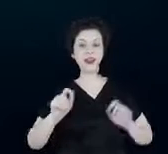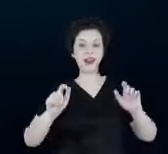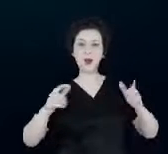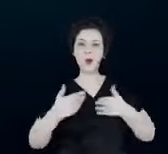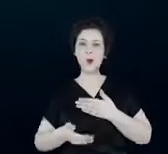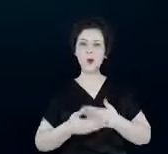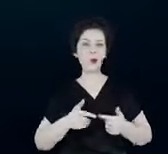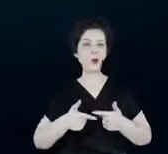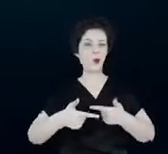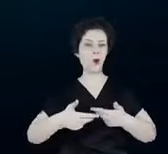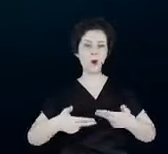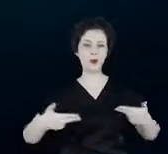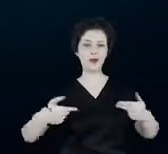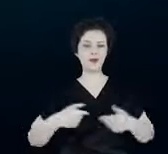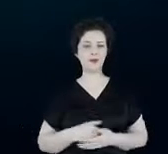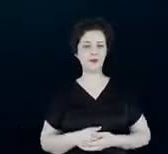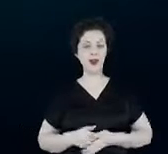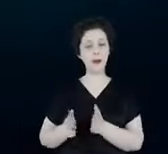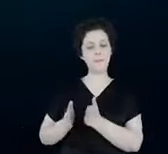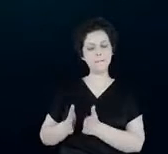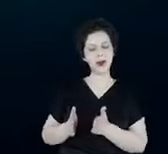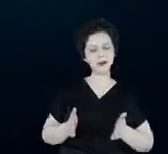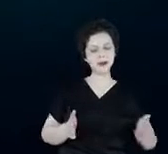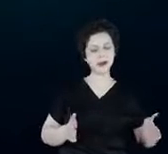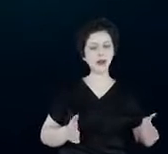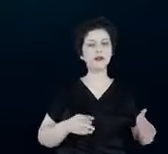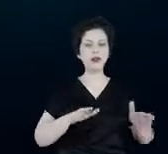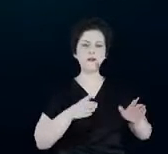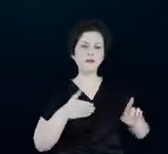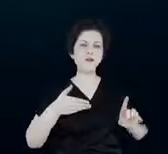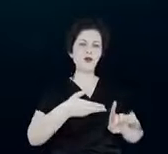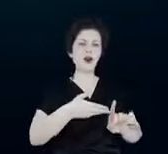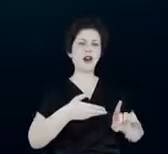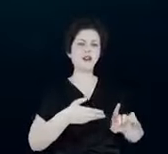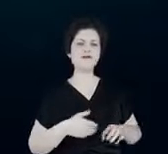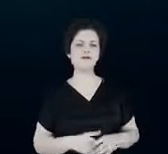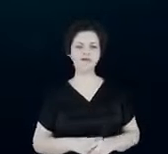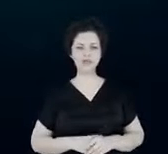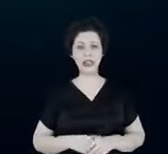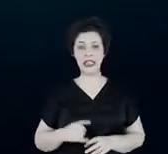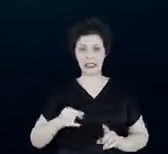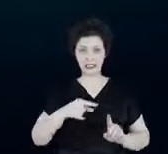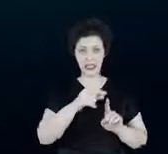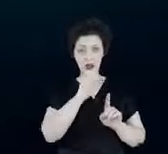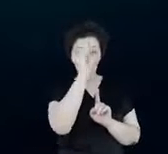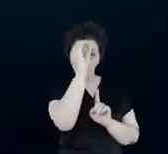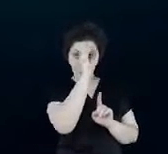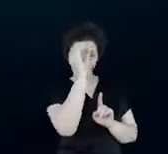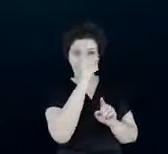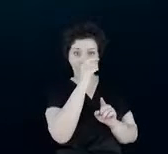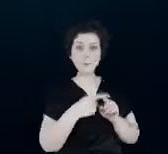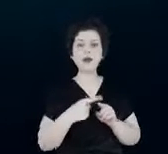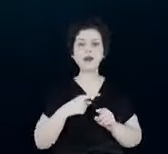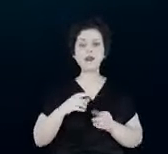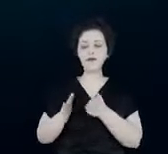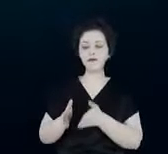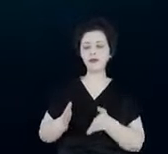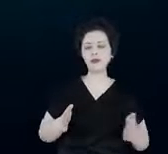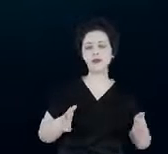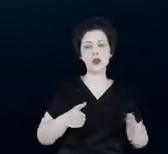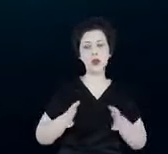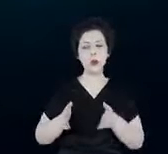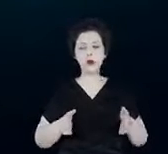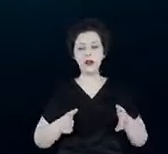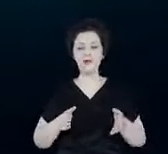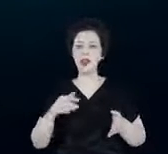qualquer coisa quer pensa em seus processos em ser focados no cliente se o cliente não entendi porque tem um processo provavelmente o